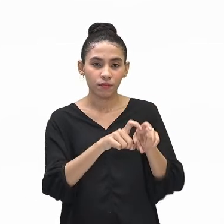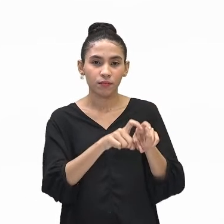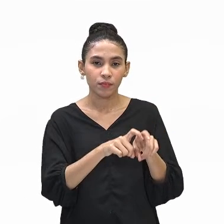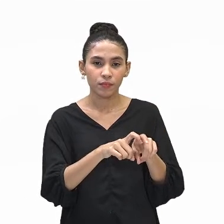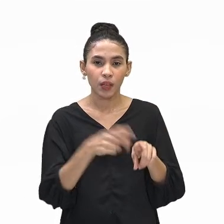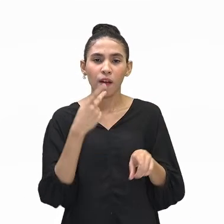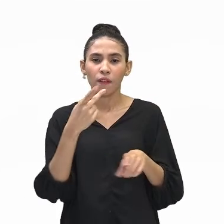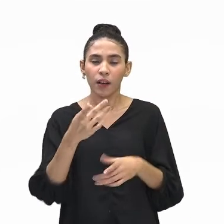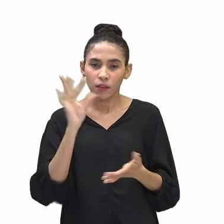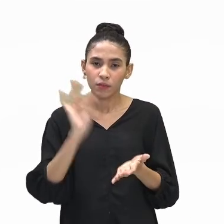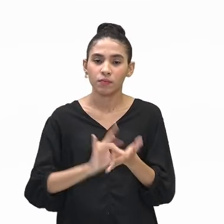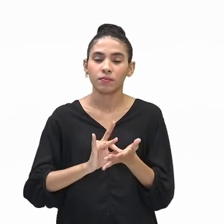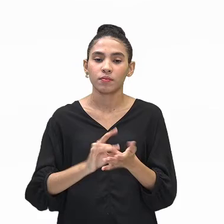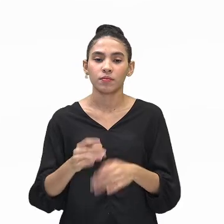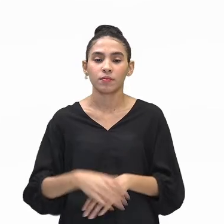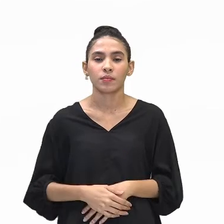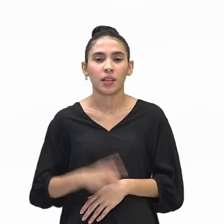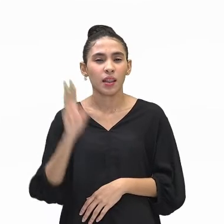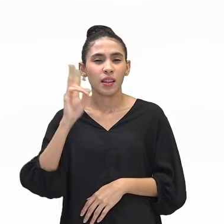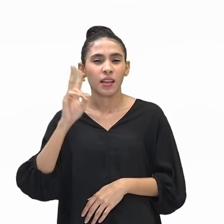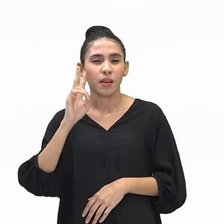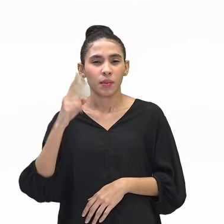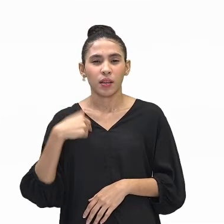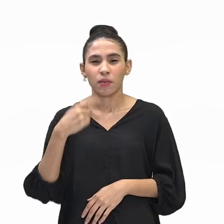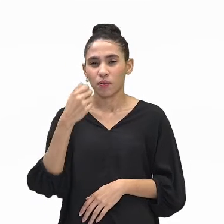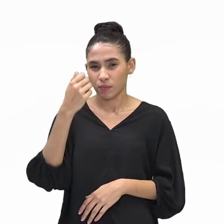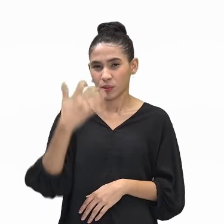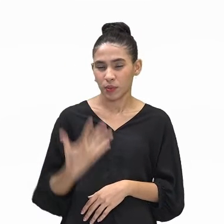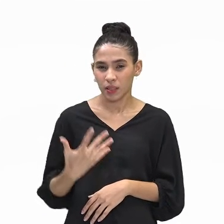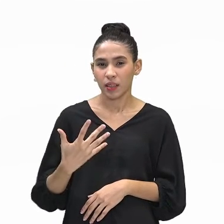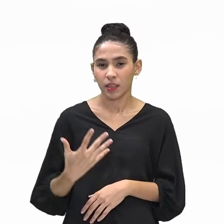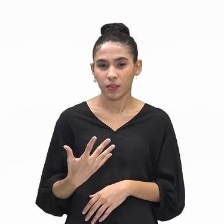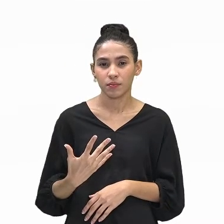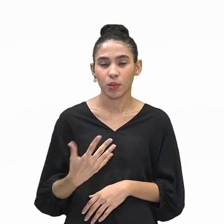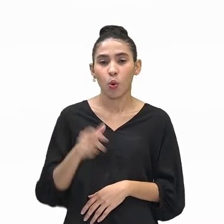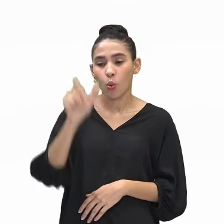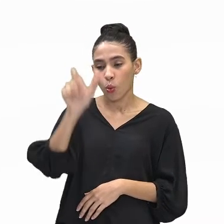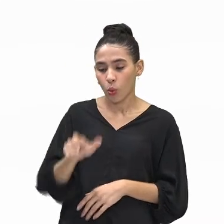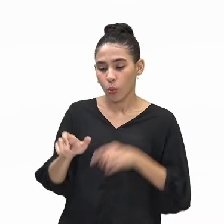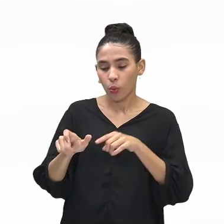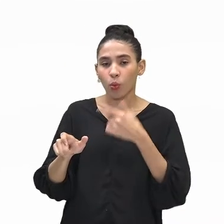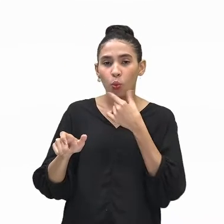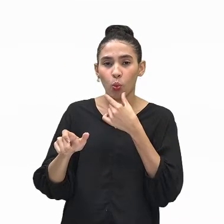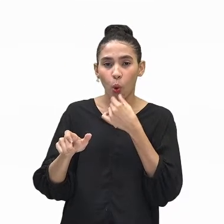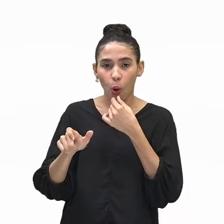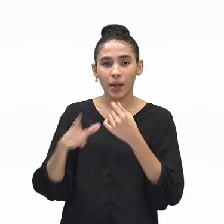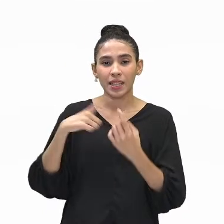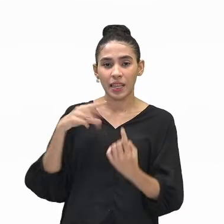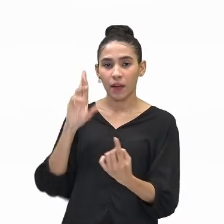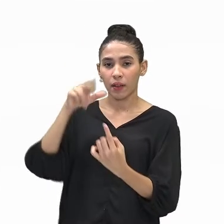o homem aí dentro do arcadismo é chamado de pastor? Pois bem, os meus